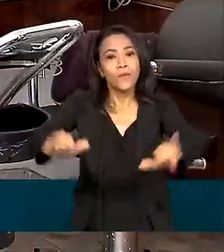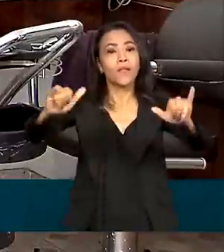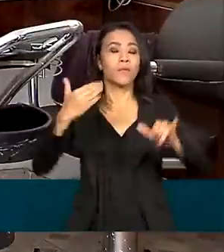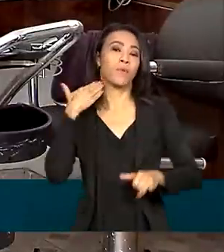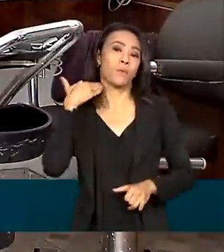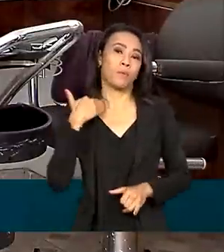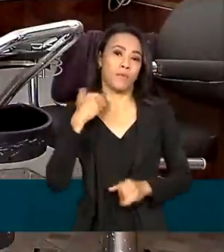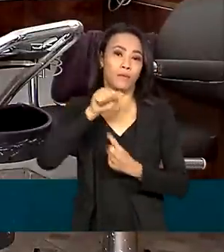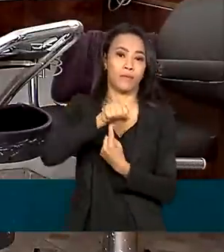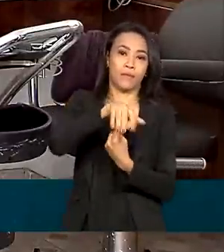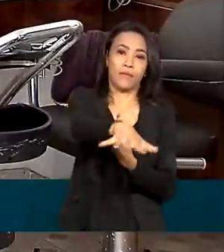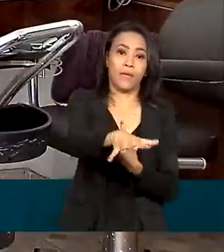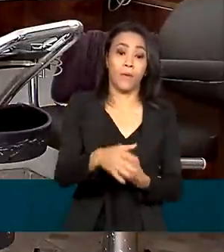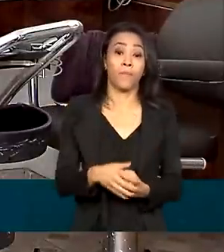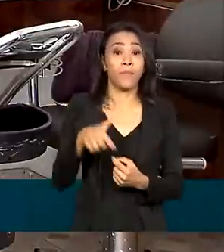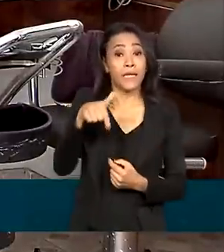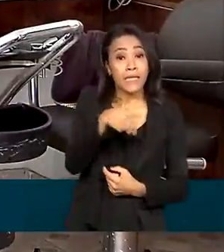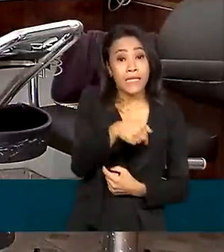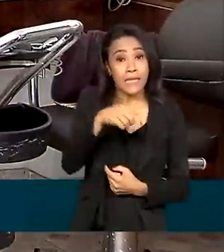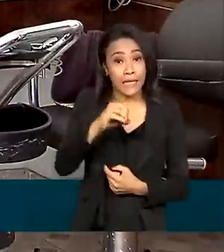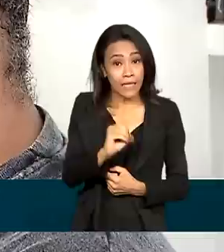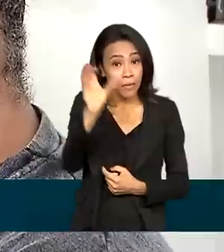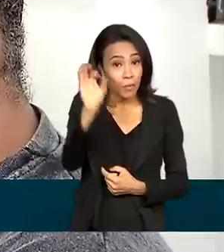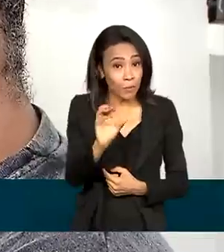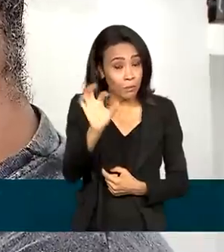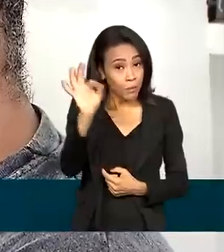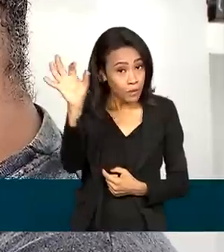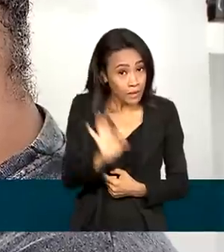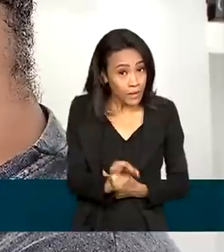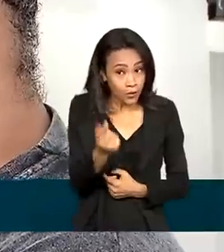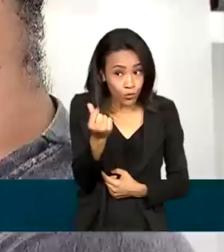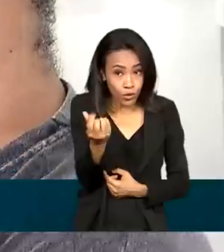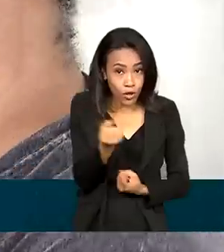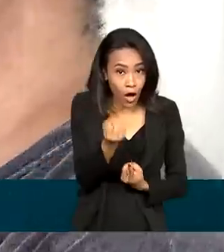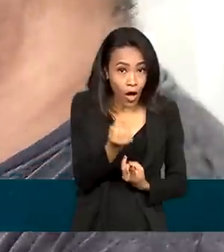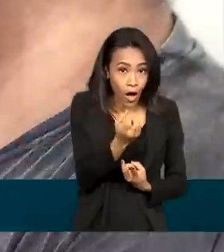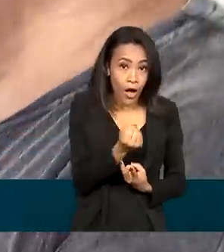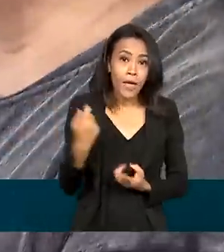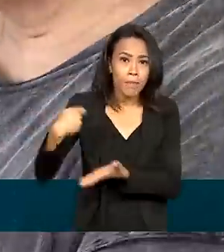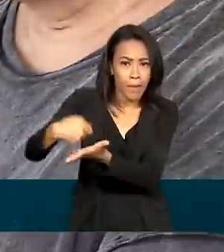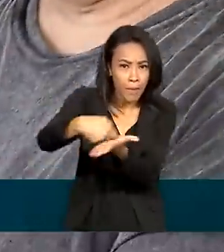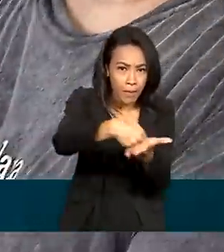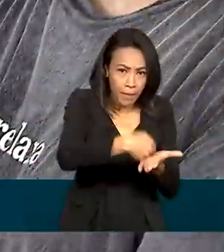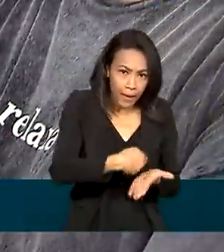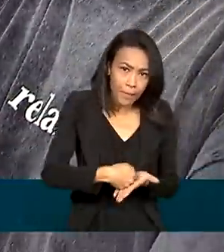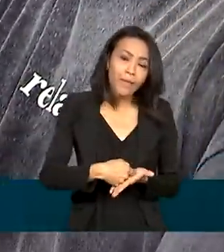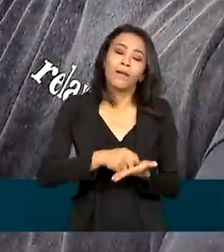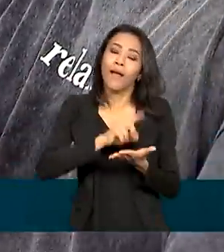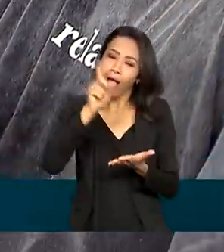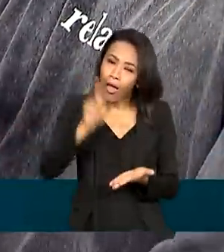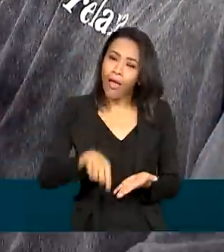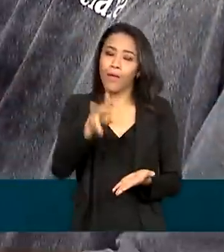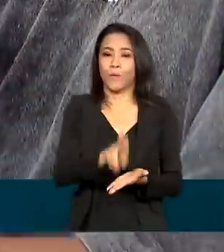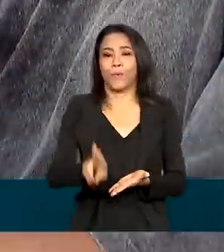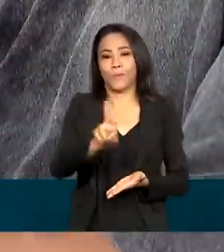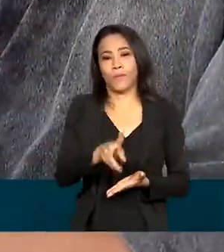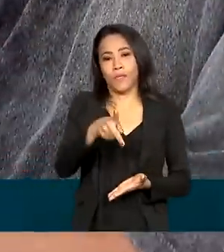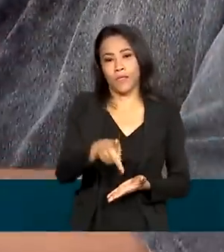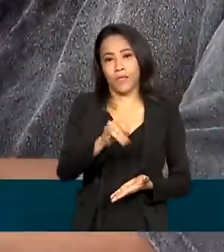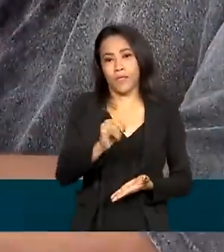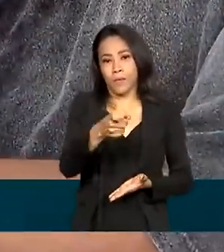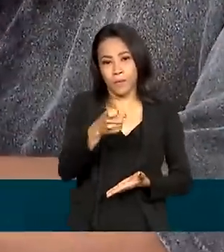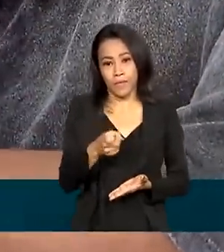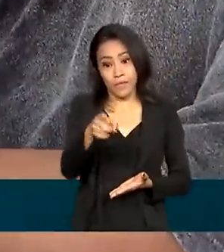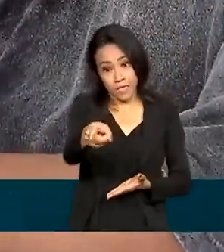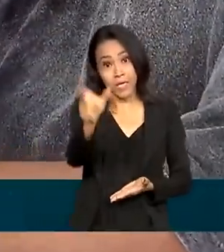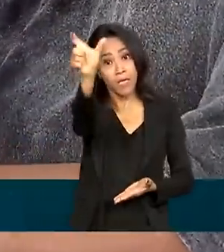cerca de 70% dos recebimentos e 100% dos pagamentos são feitos por esse sistema e